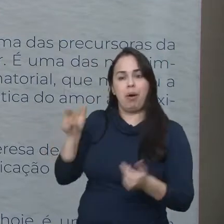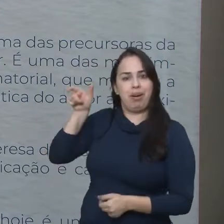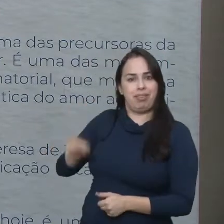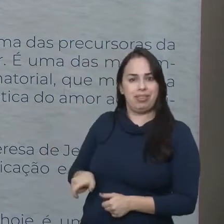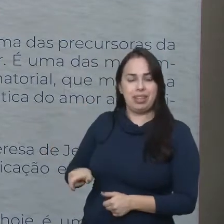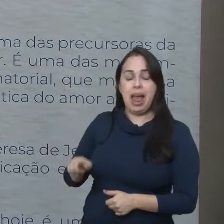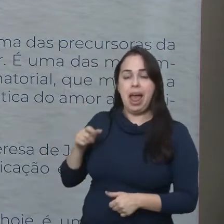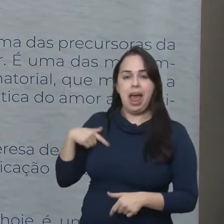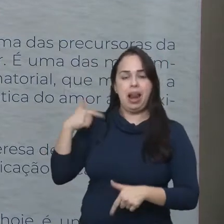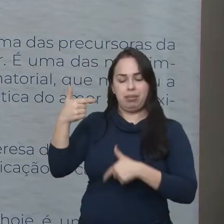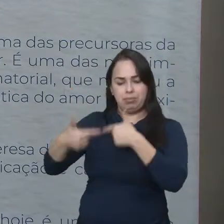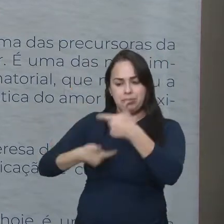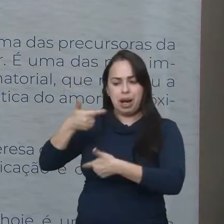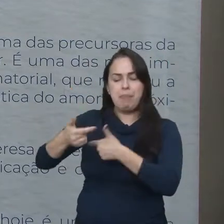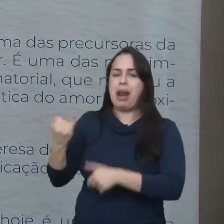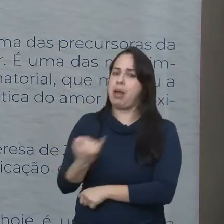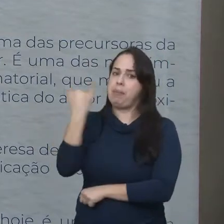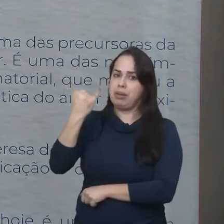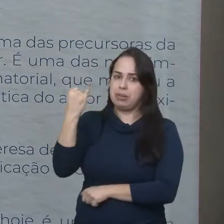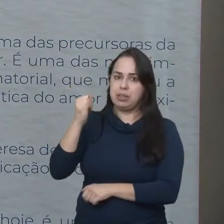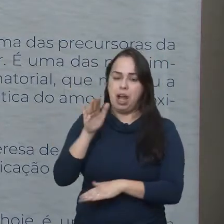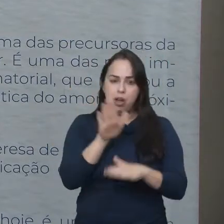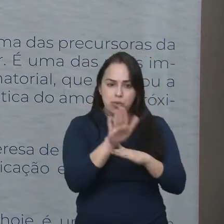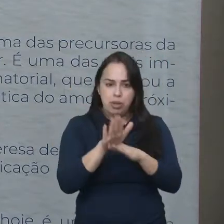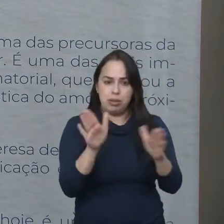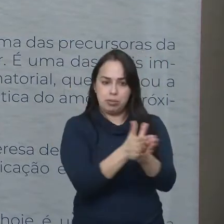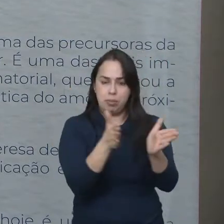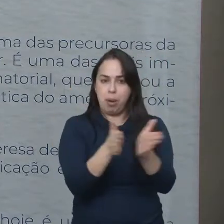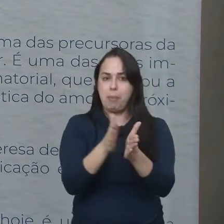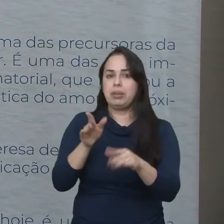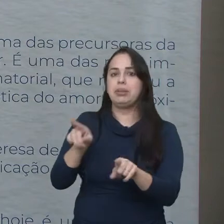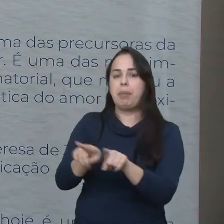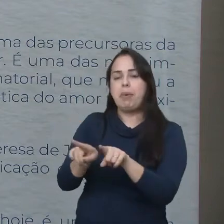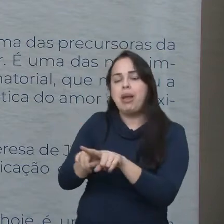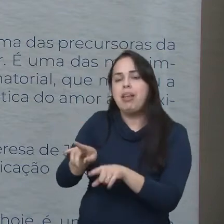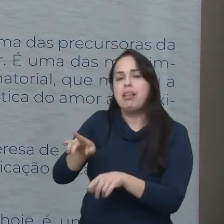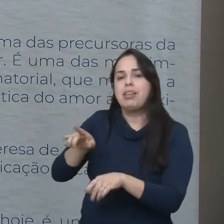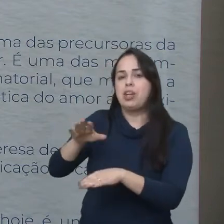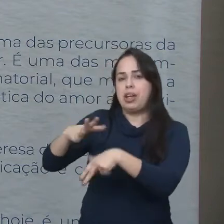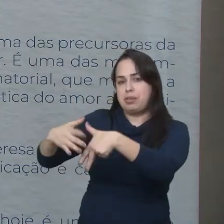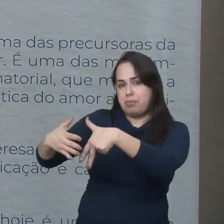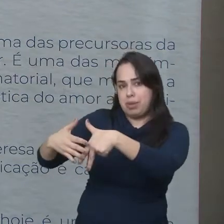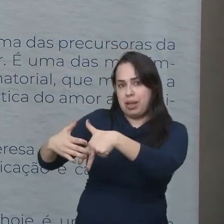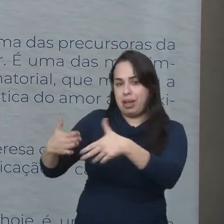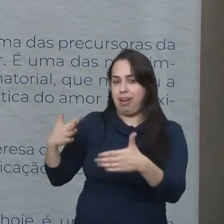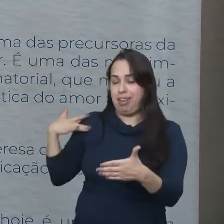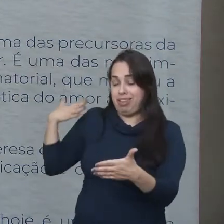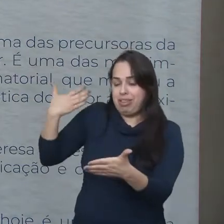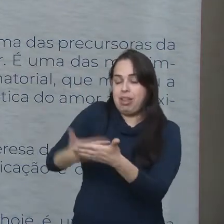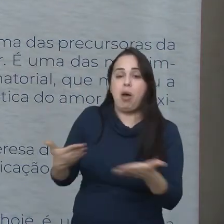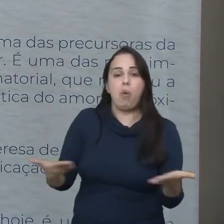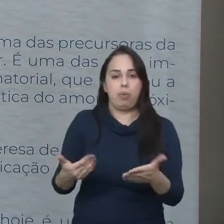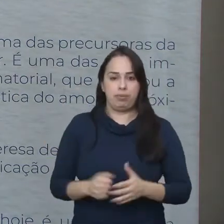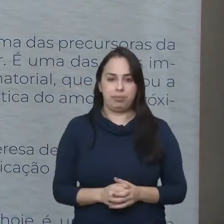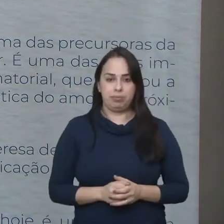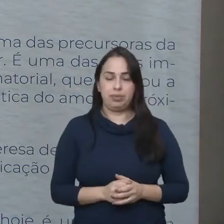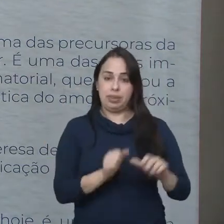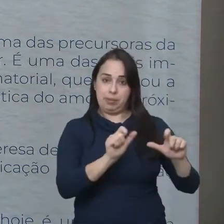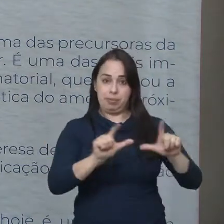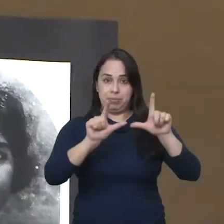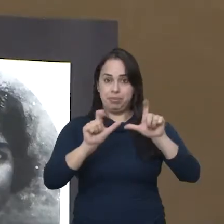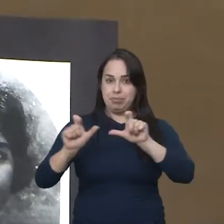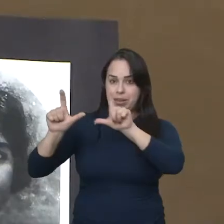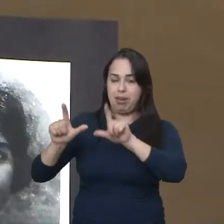Madre Teresa é uma delas, por seu importante trabalho dedicado aos pobres e aos doentes, até os dias